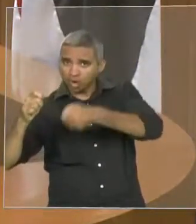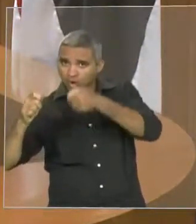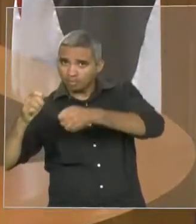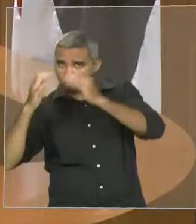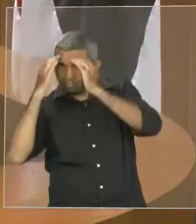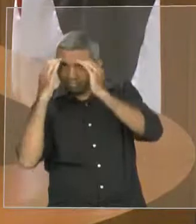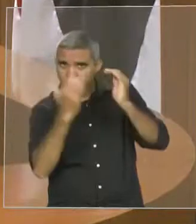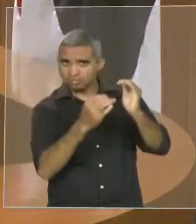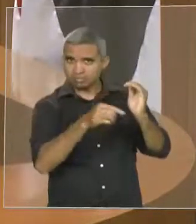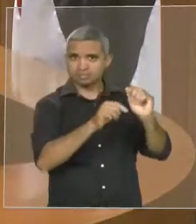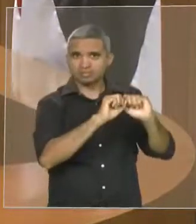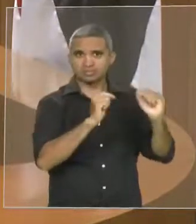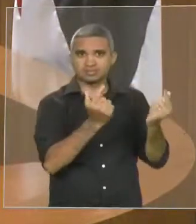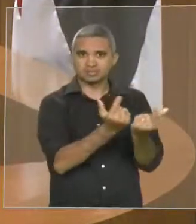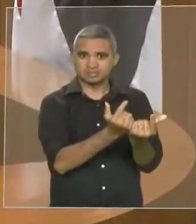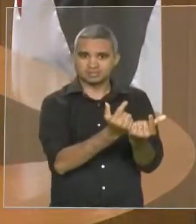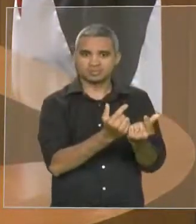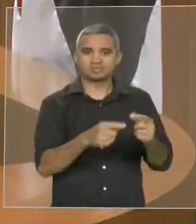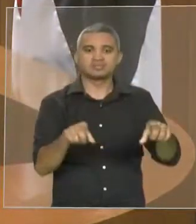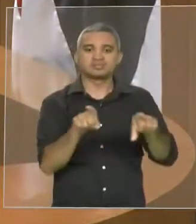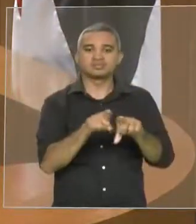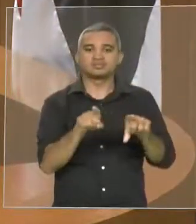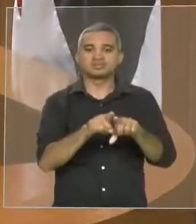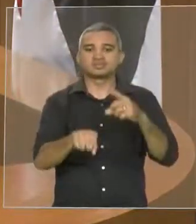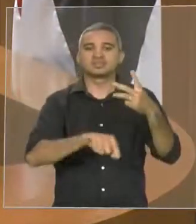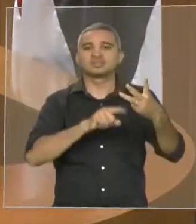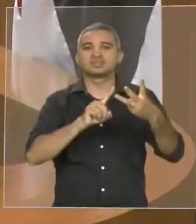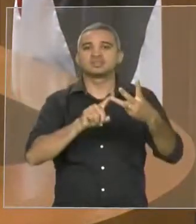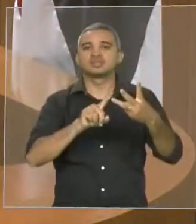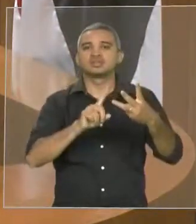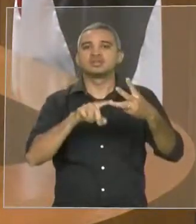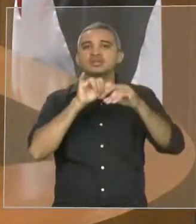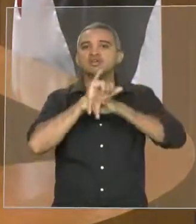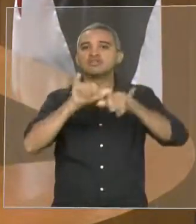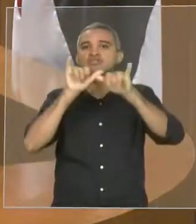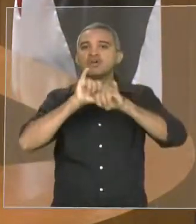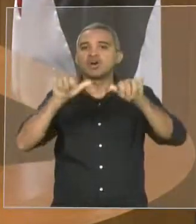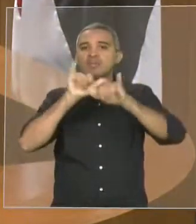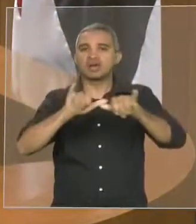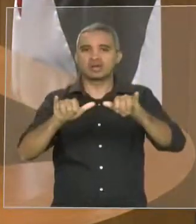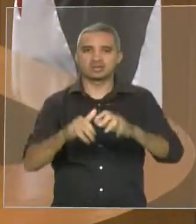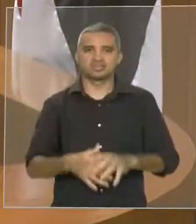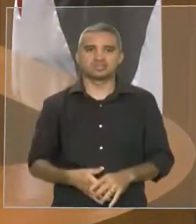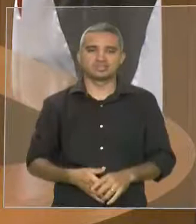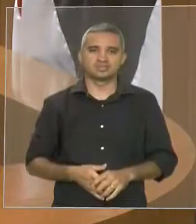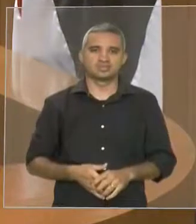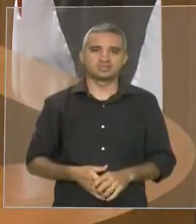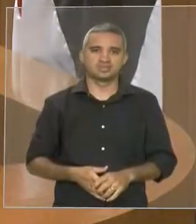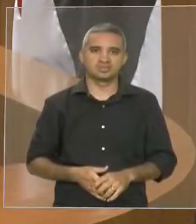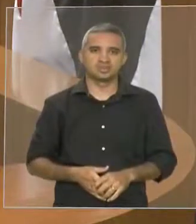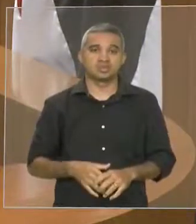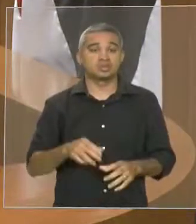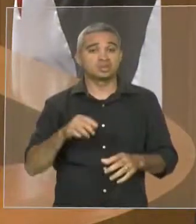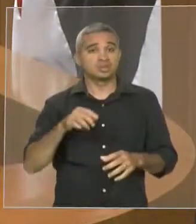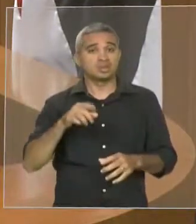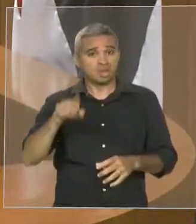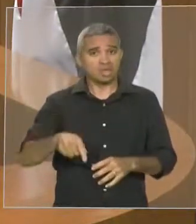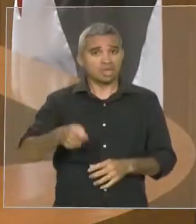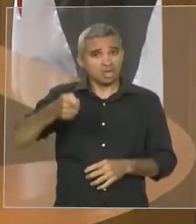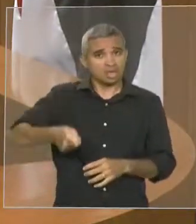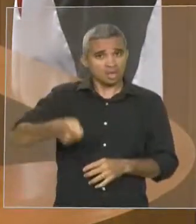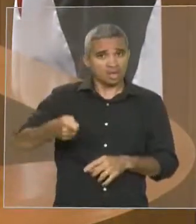Na função informativa, a Constituição consigna que é dever do Tribunal de